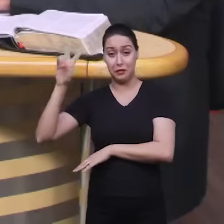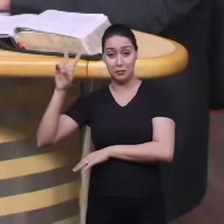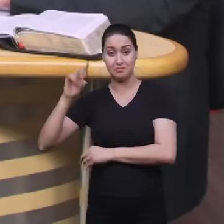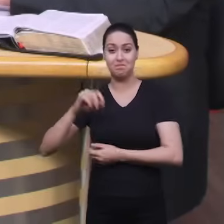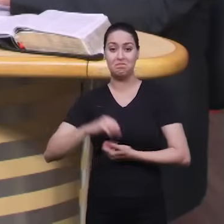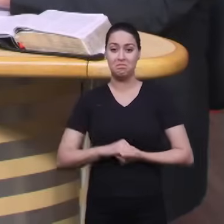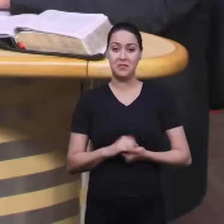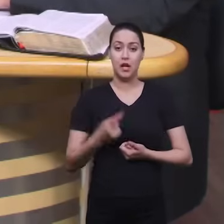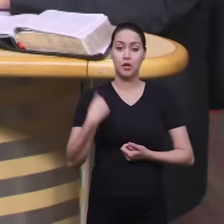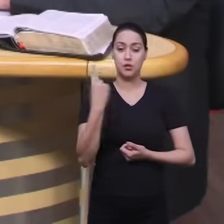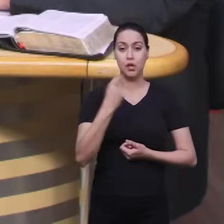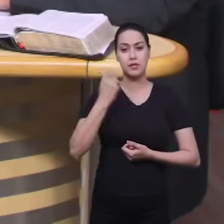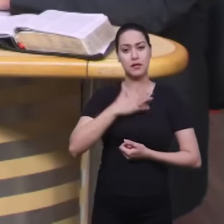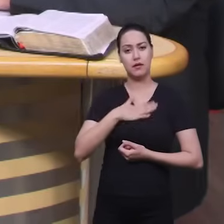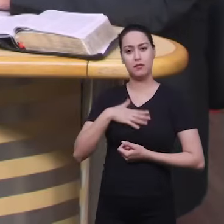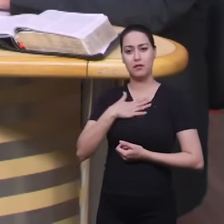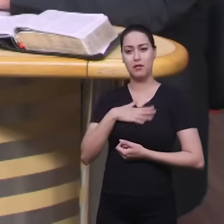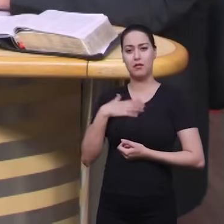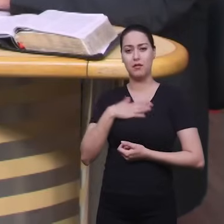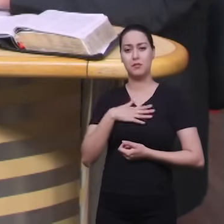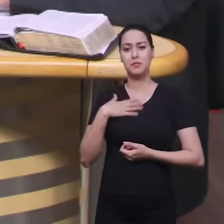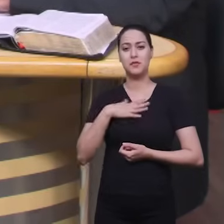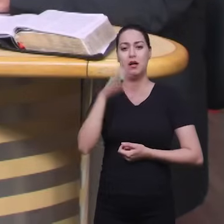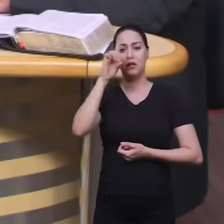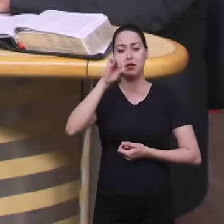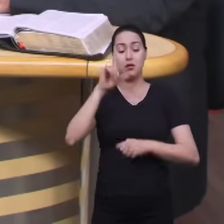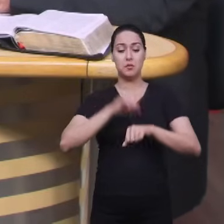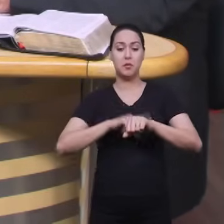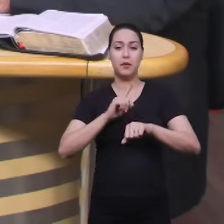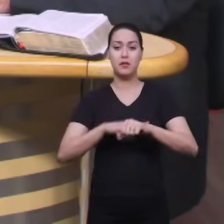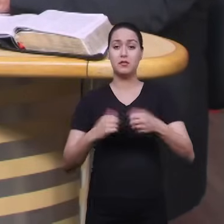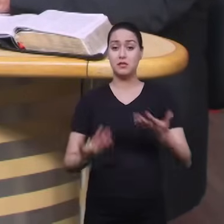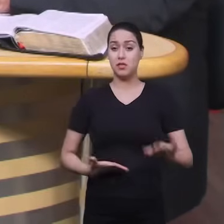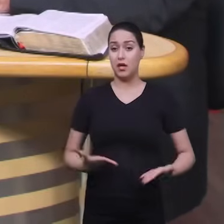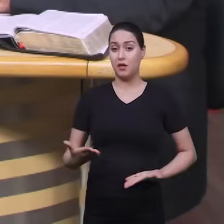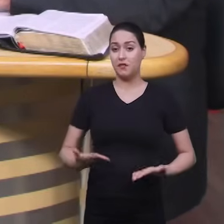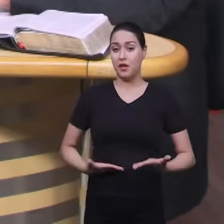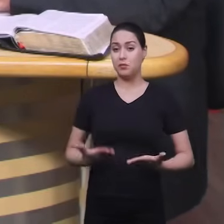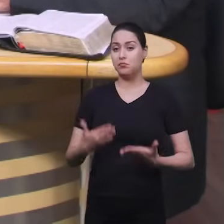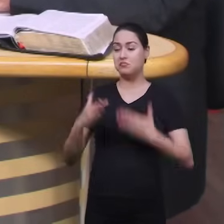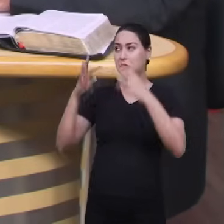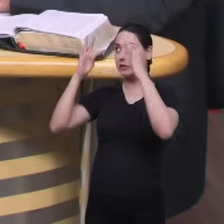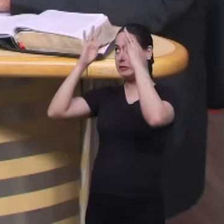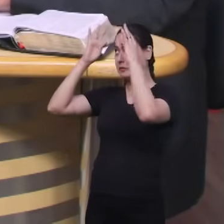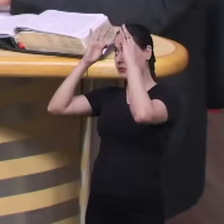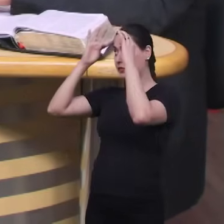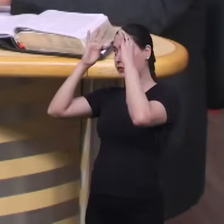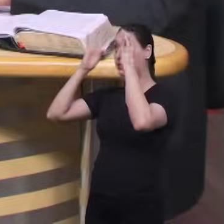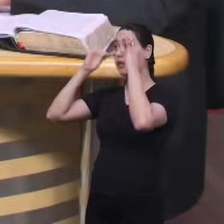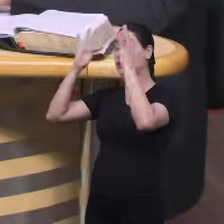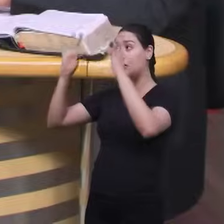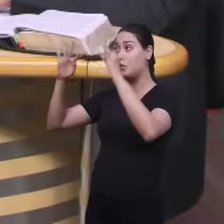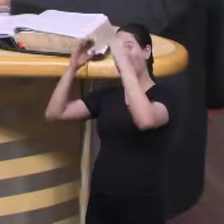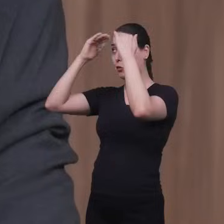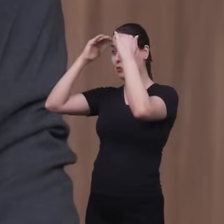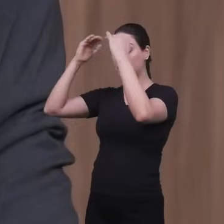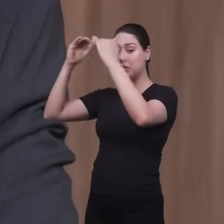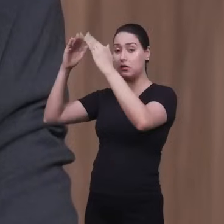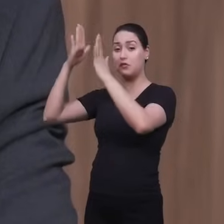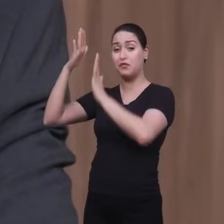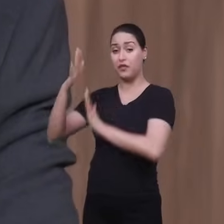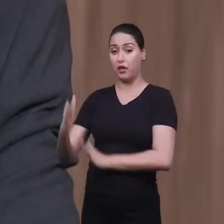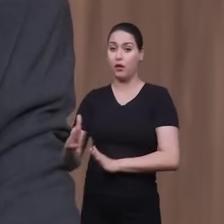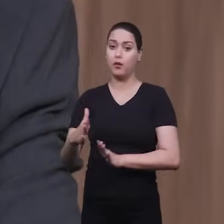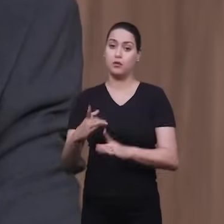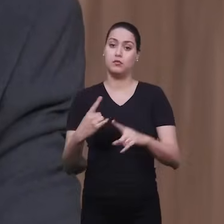nós agradamos a Deus quando servimos na posição que o senhor quer que estejamos porque será ali que o nome do